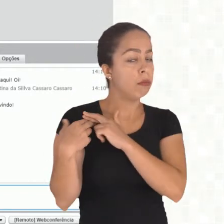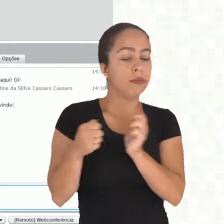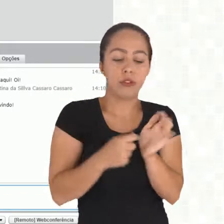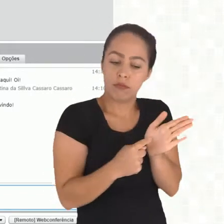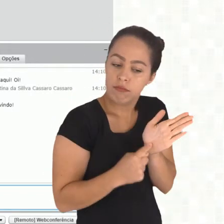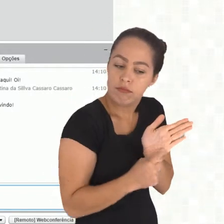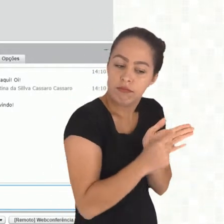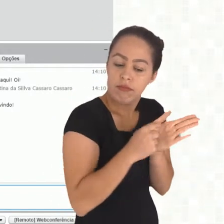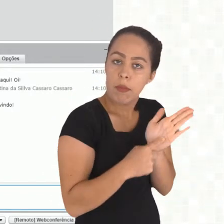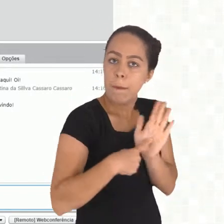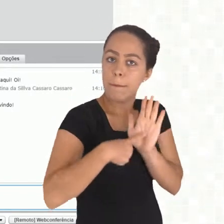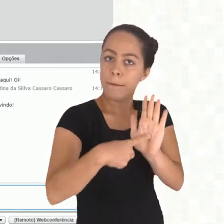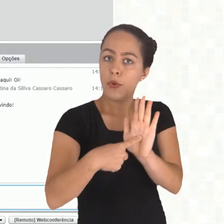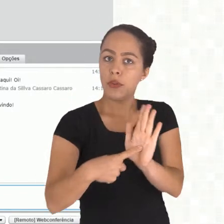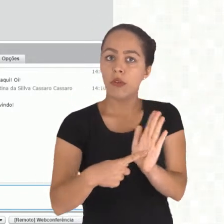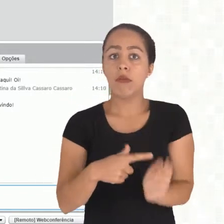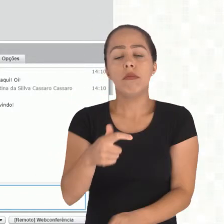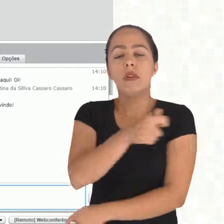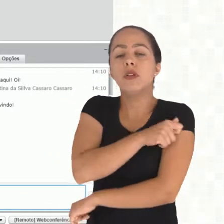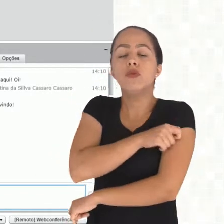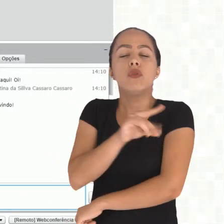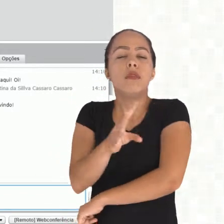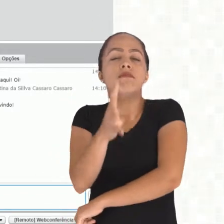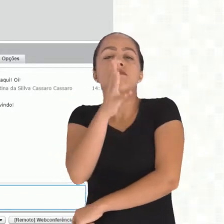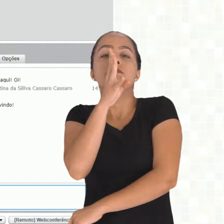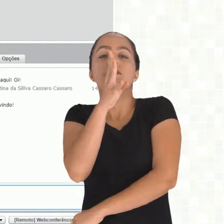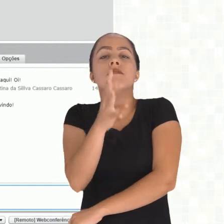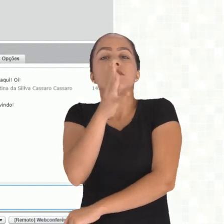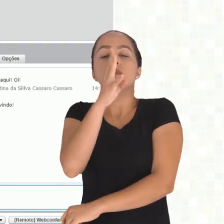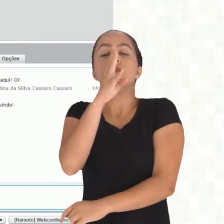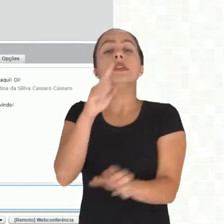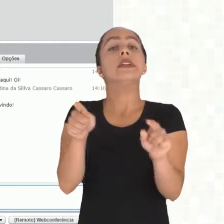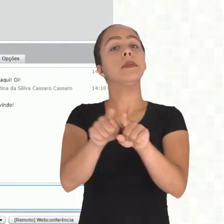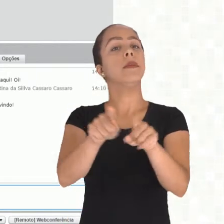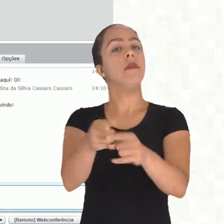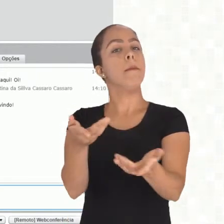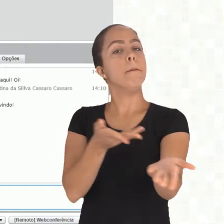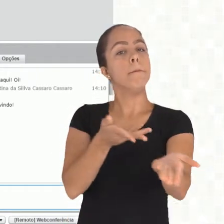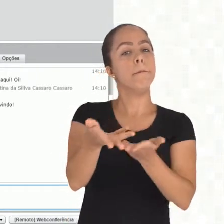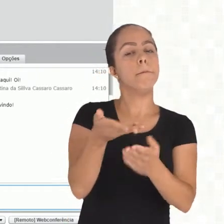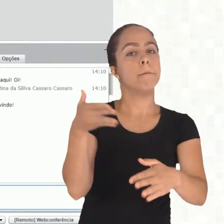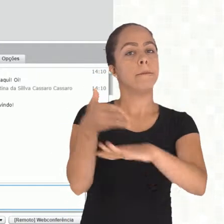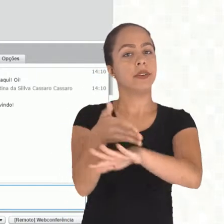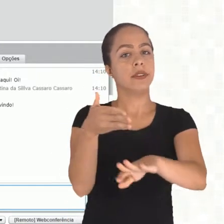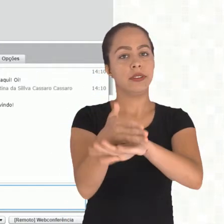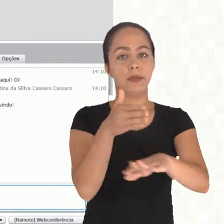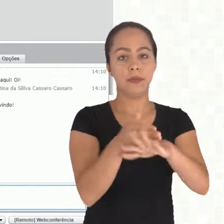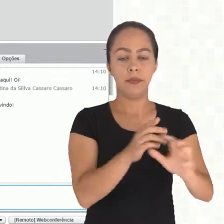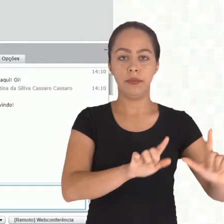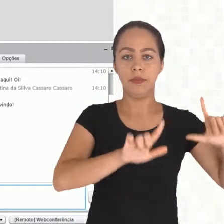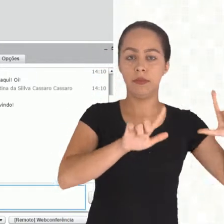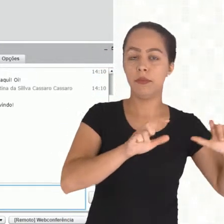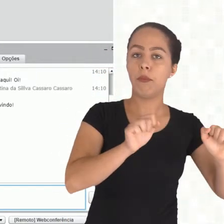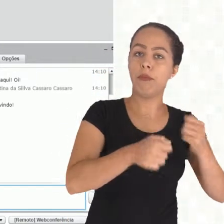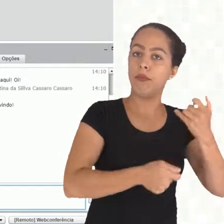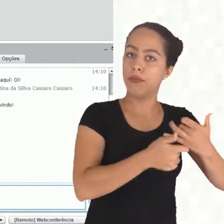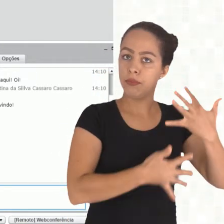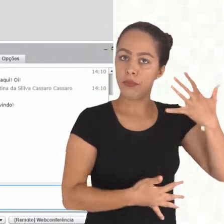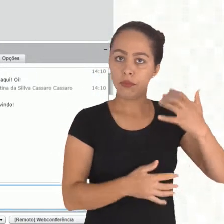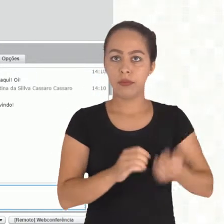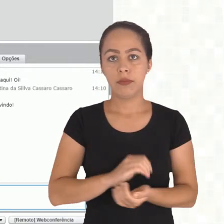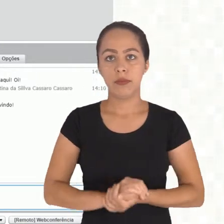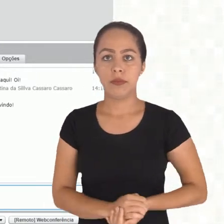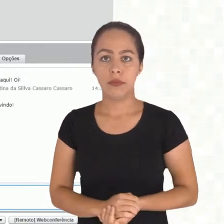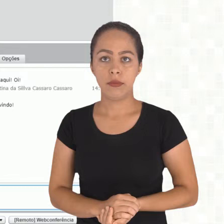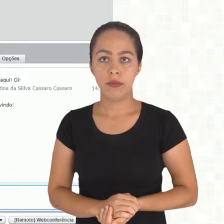ele vai ouvindo a apresentação está sendo feita e participando caso